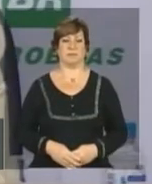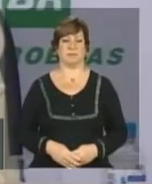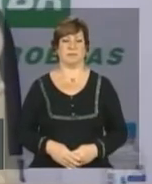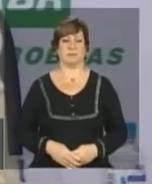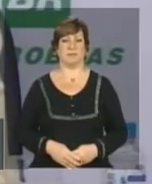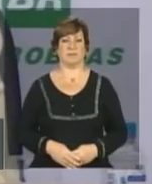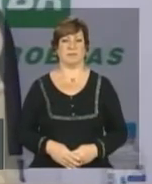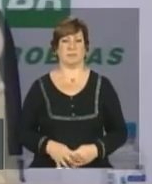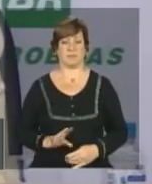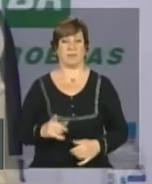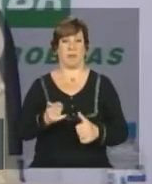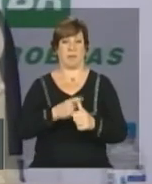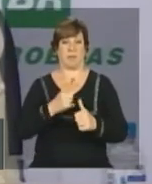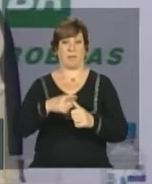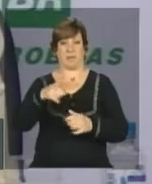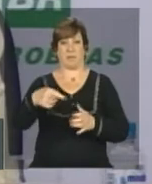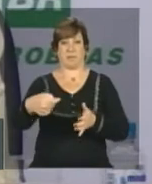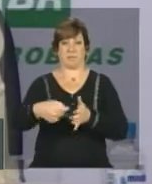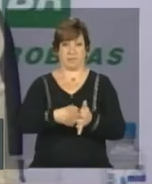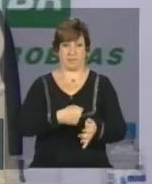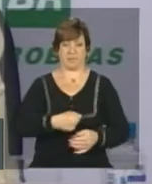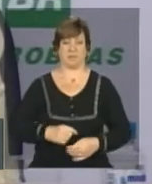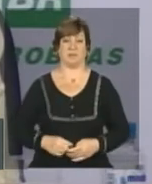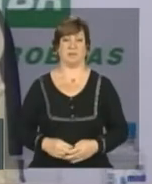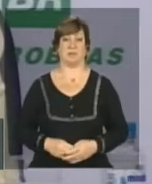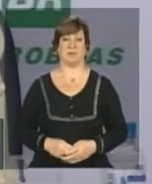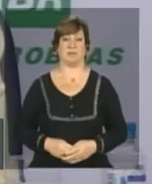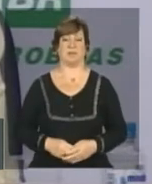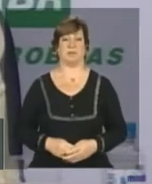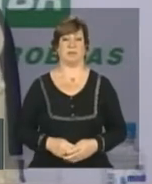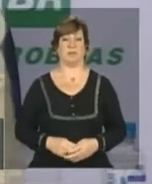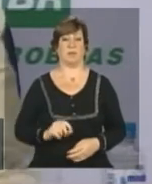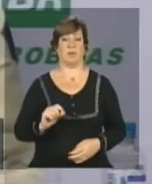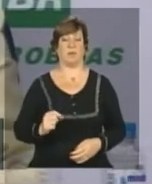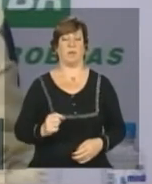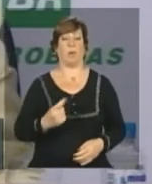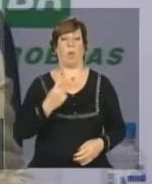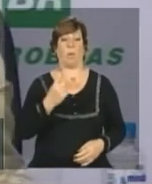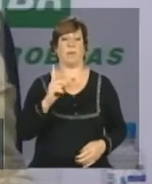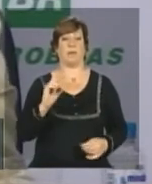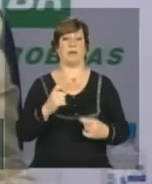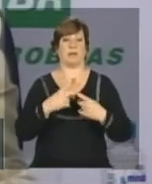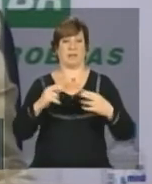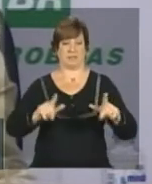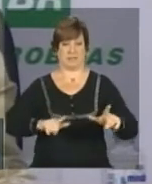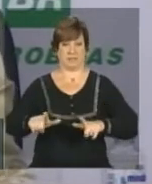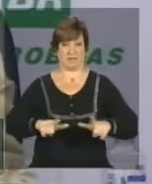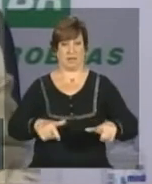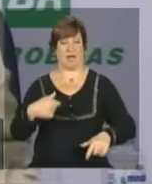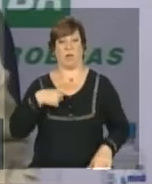Bom, da primeira pergunta que você tem, uma das atividades que eu tenho